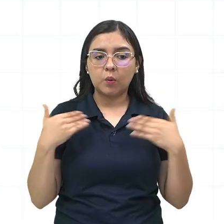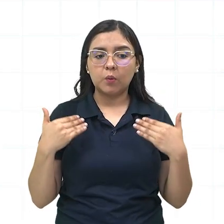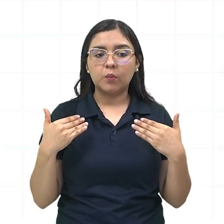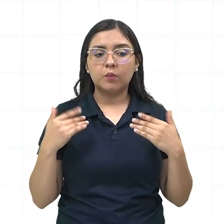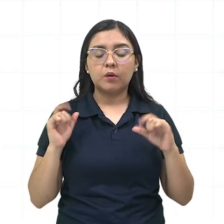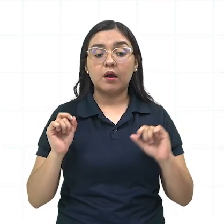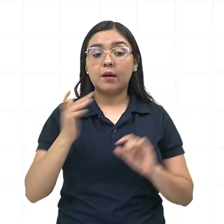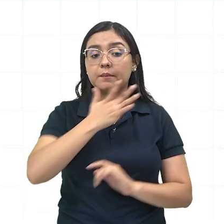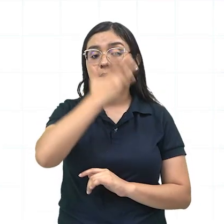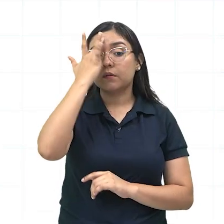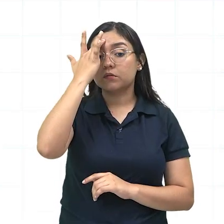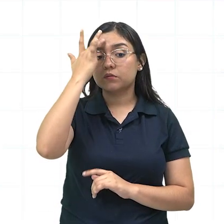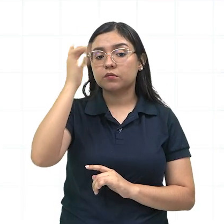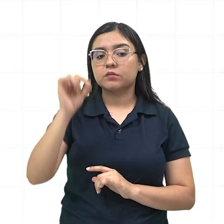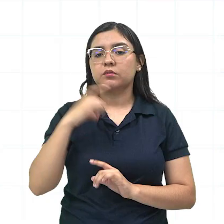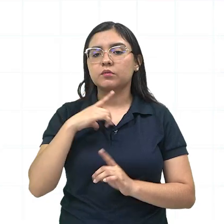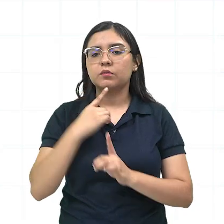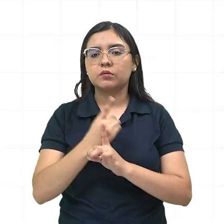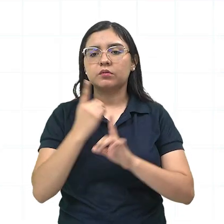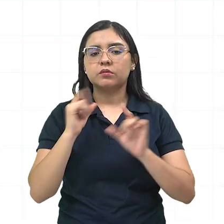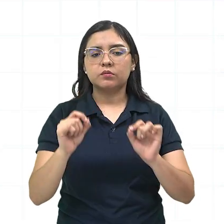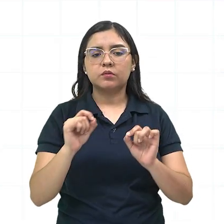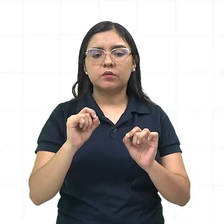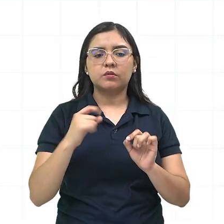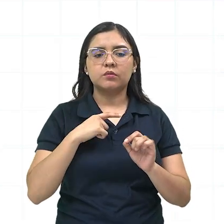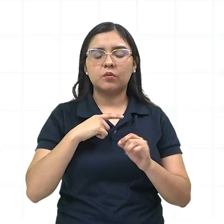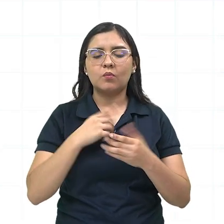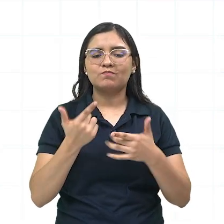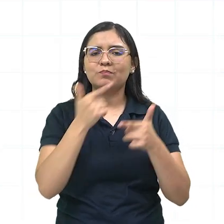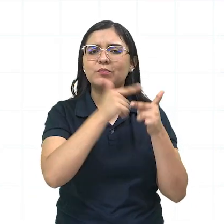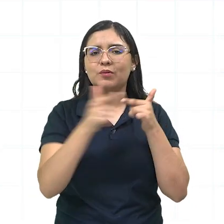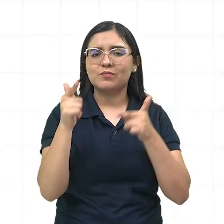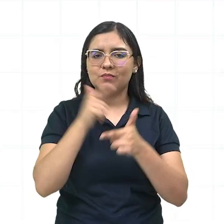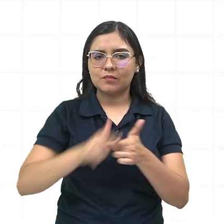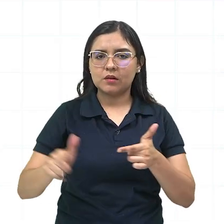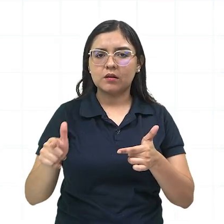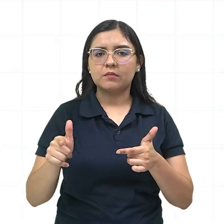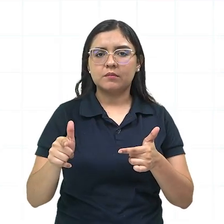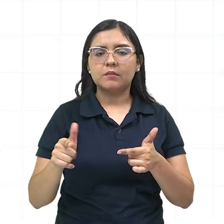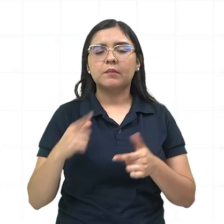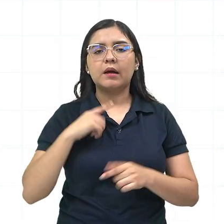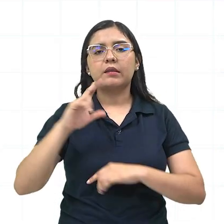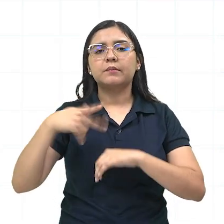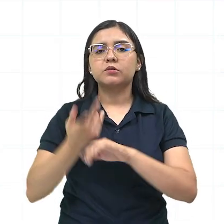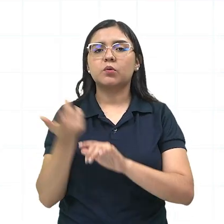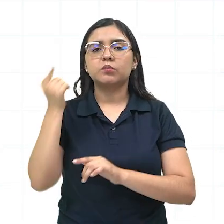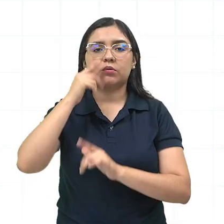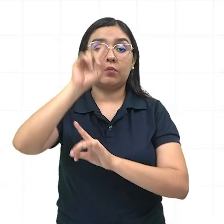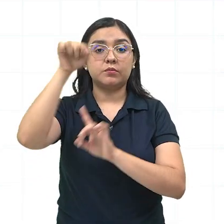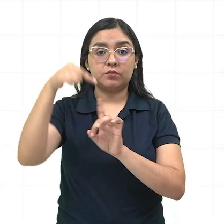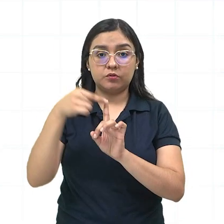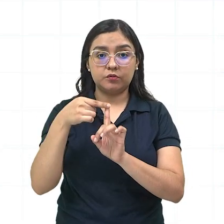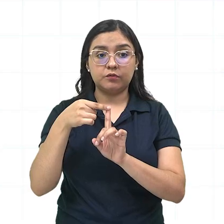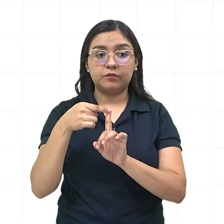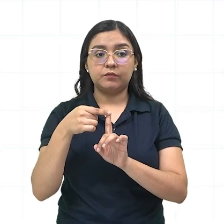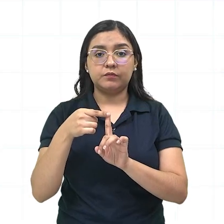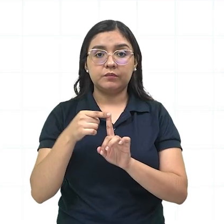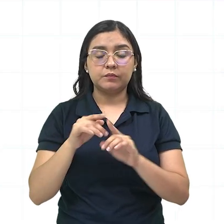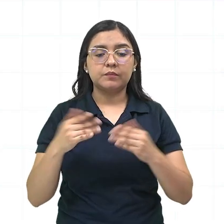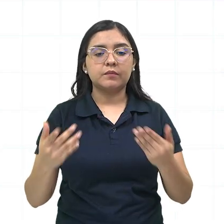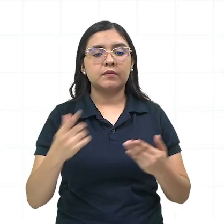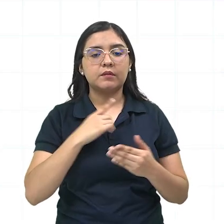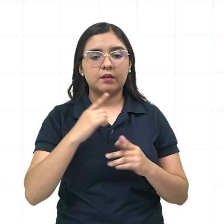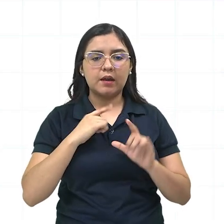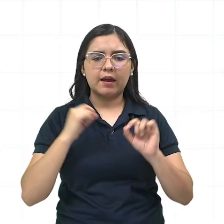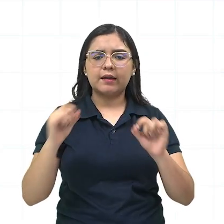ocorre, o personagem ele encontra o obstáculo para alcançar o seu objetivo. É aquele